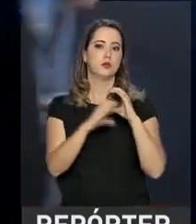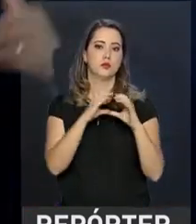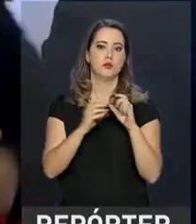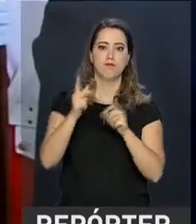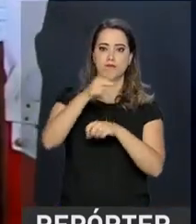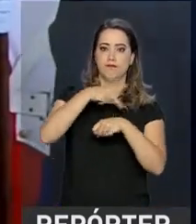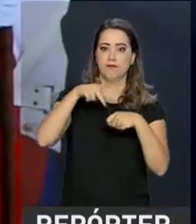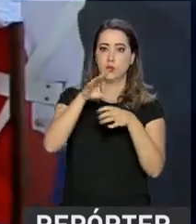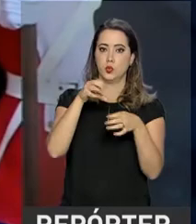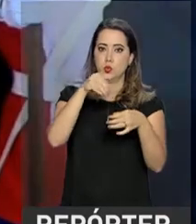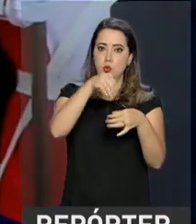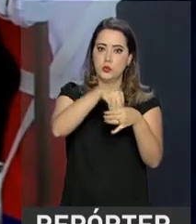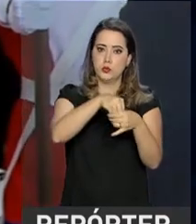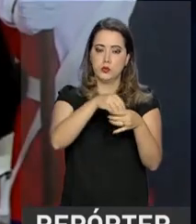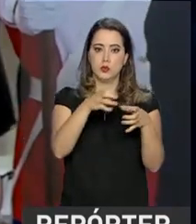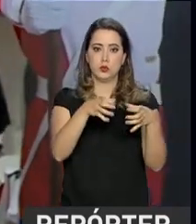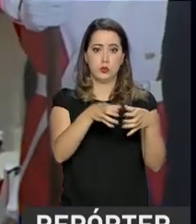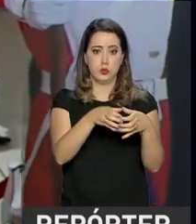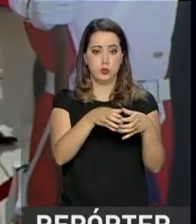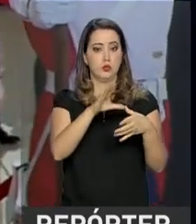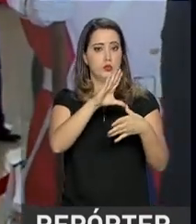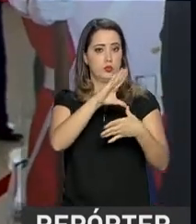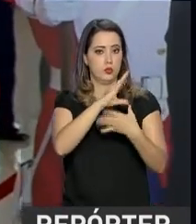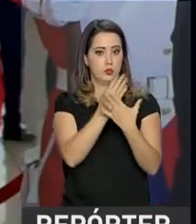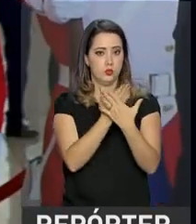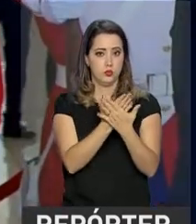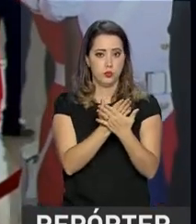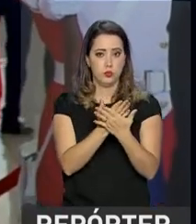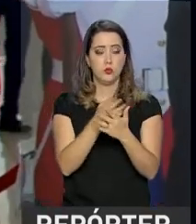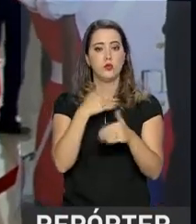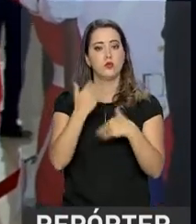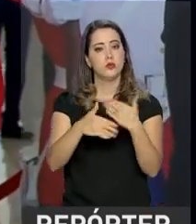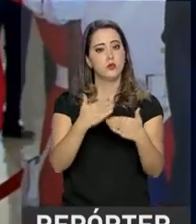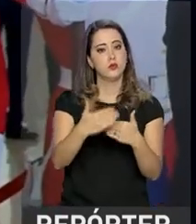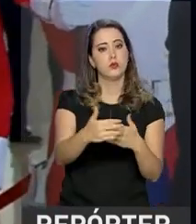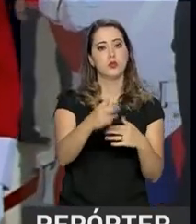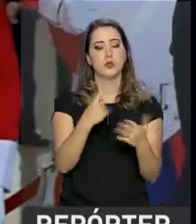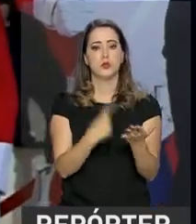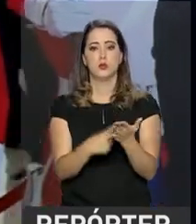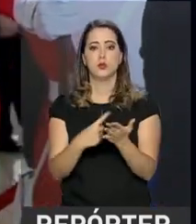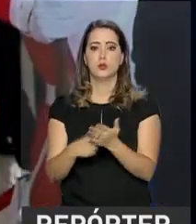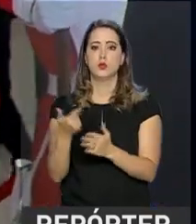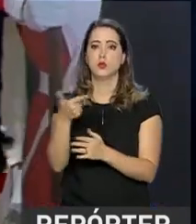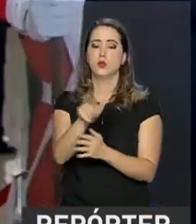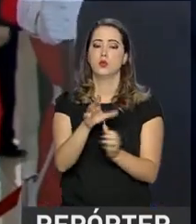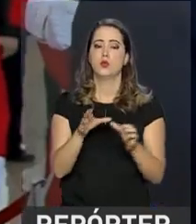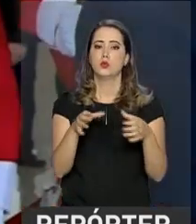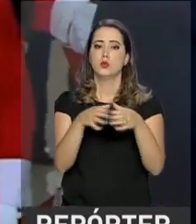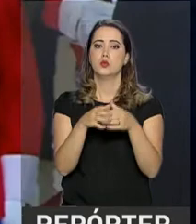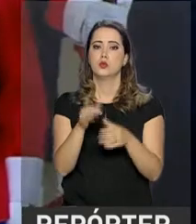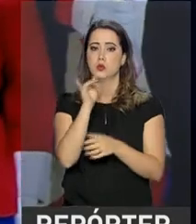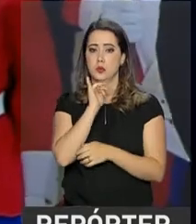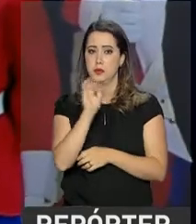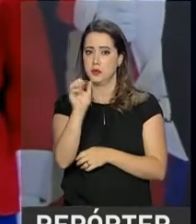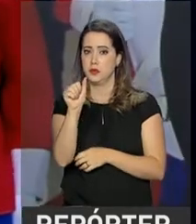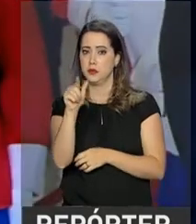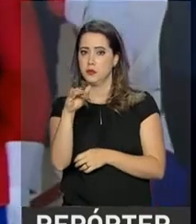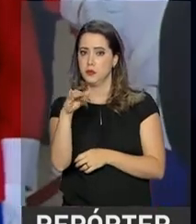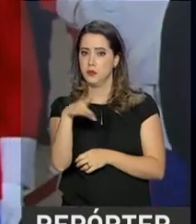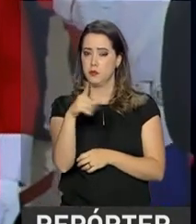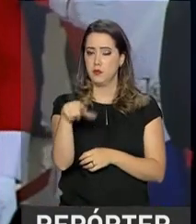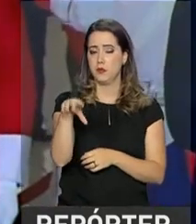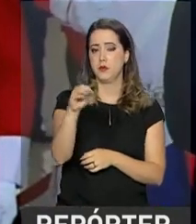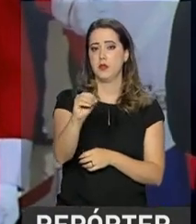entre os países membros do grupo além de avançar em acordos com outros grupos como a aliança do pacífico ea